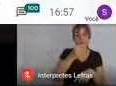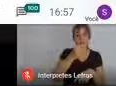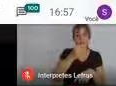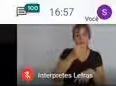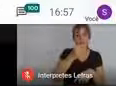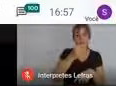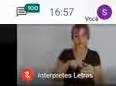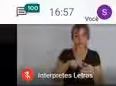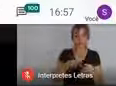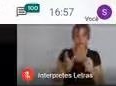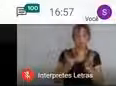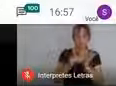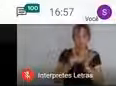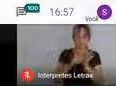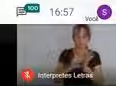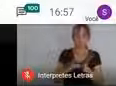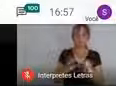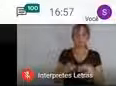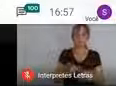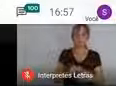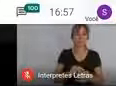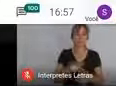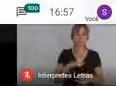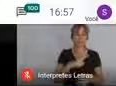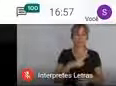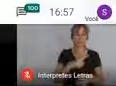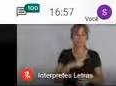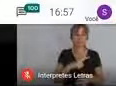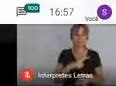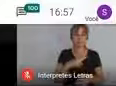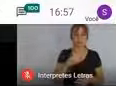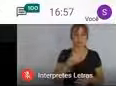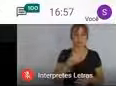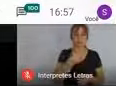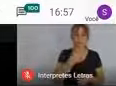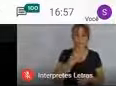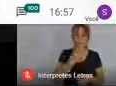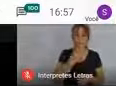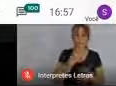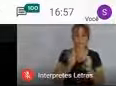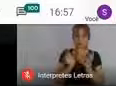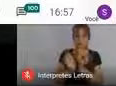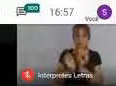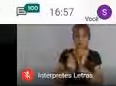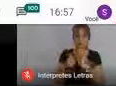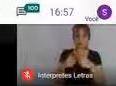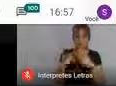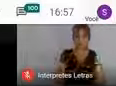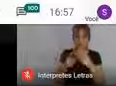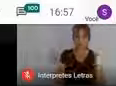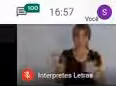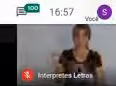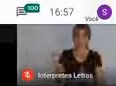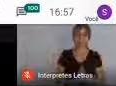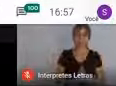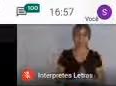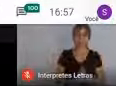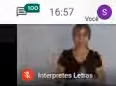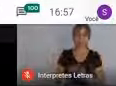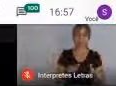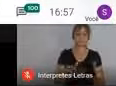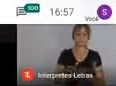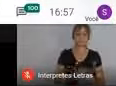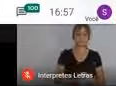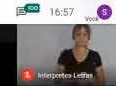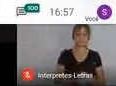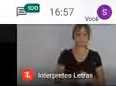comunidades indígenas e as 2 vermelhas, as 2 comunidades japonesas. Como nós